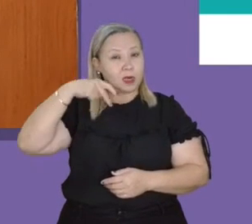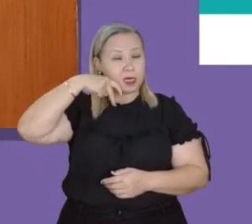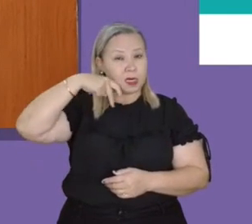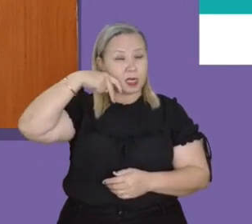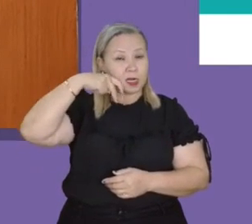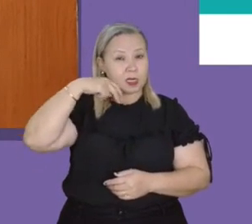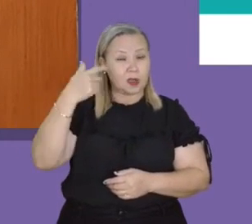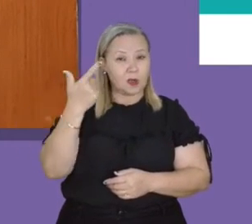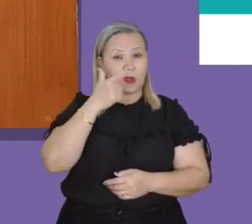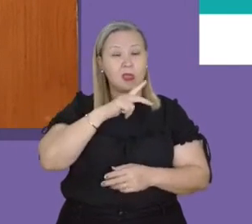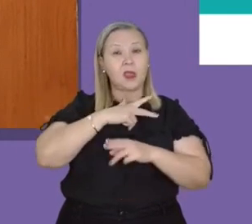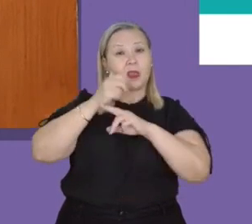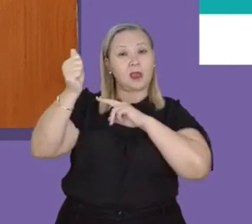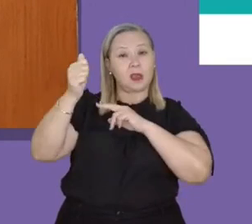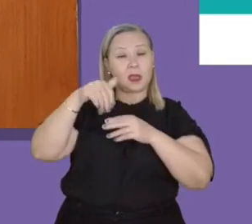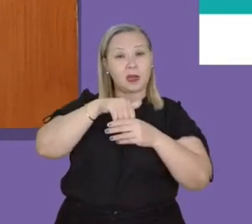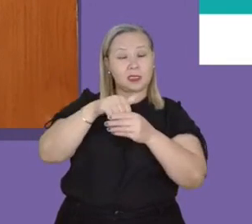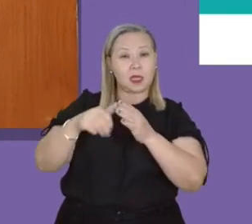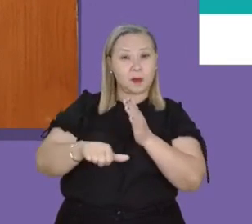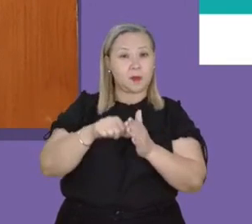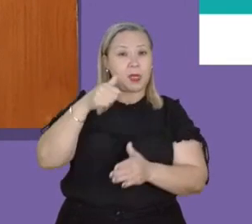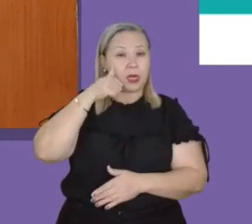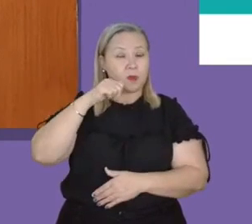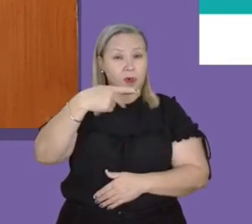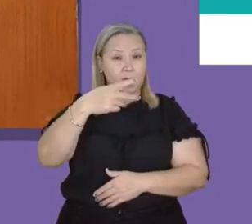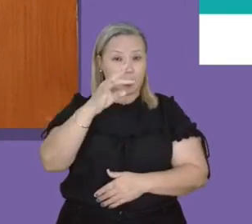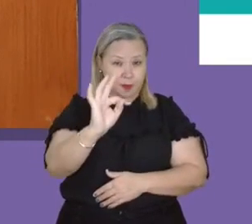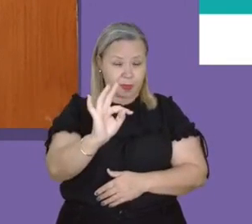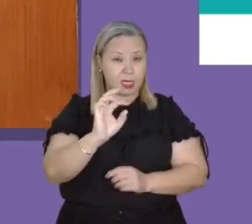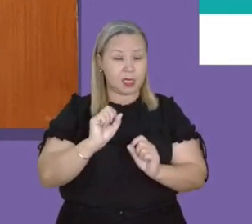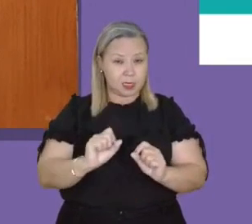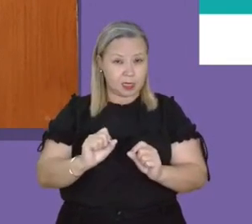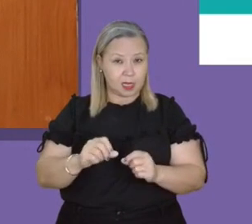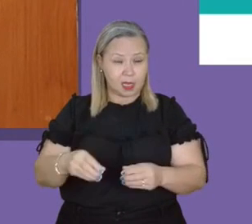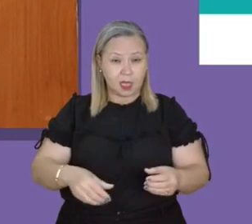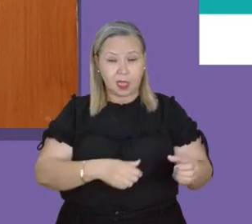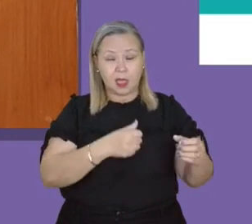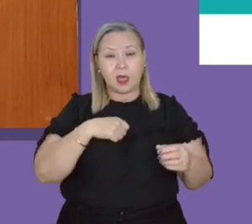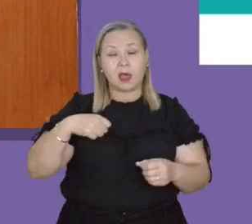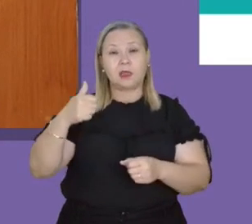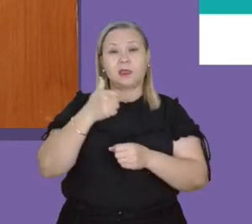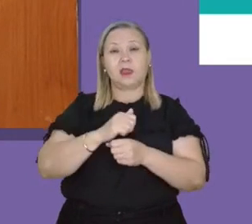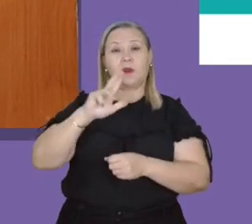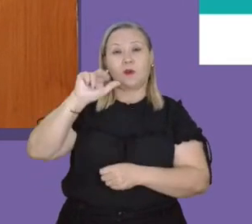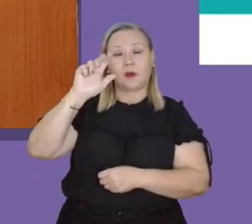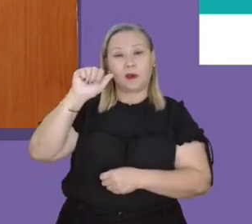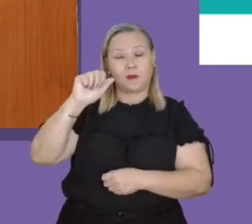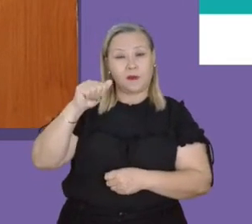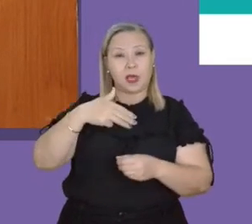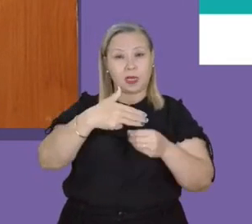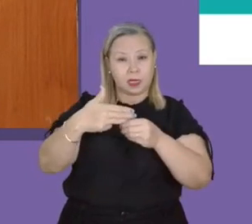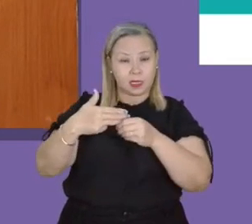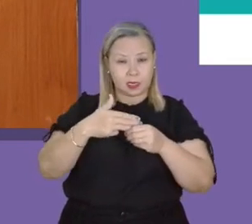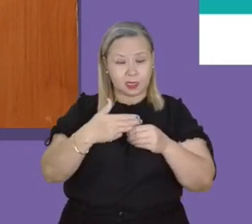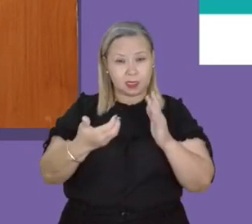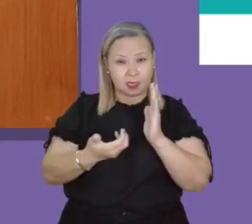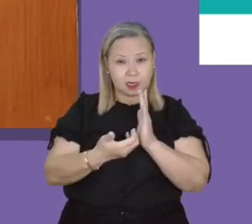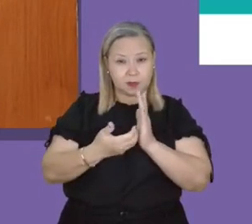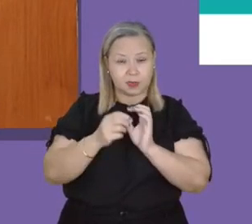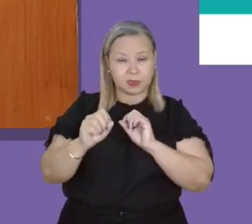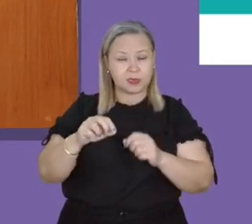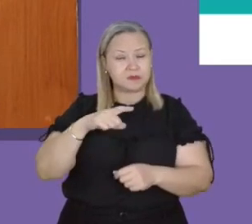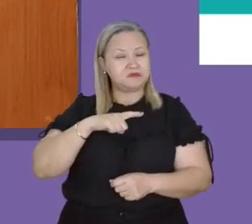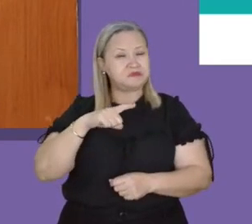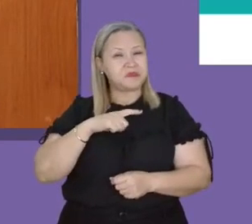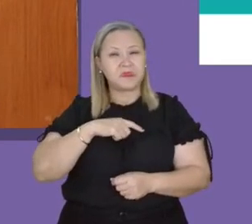a eleição, fui a primeira mulher petista a ocupar uma vaga na Câmara Municipal de Natal. Eu tive a maior votação que o PT já tinha